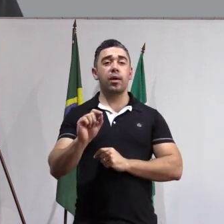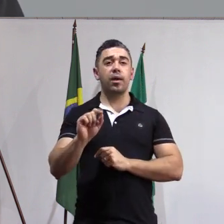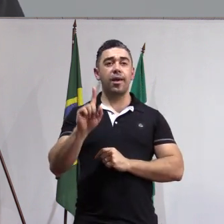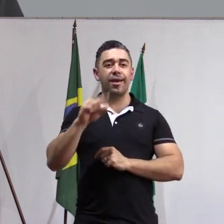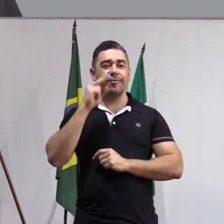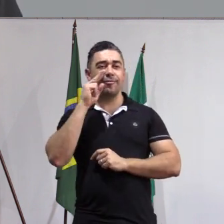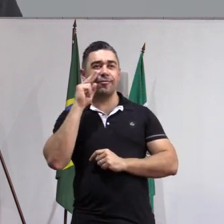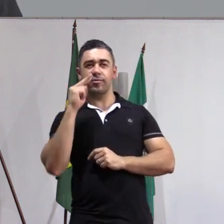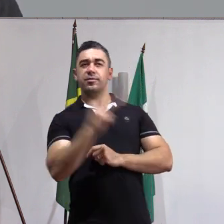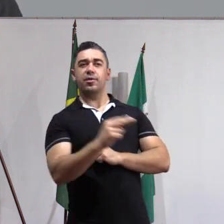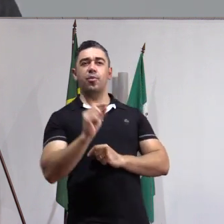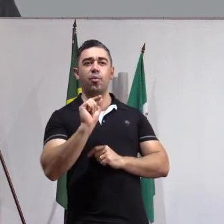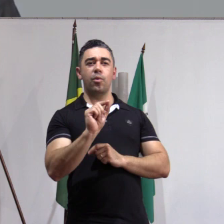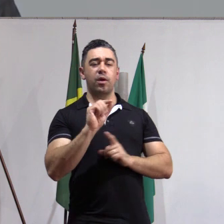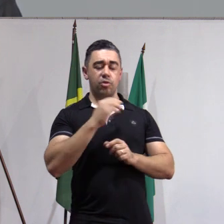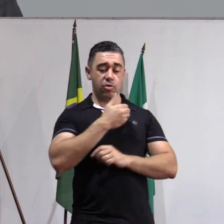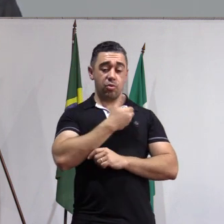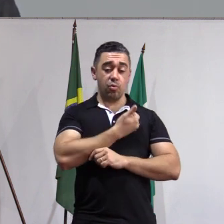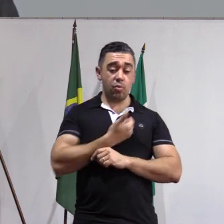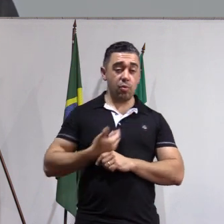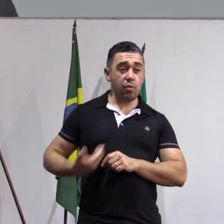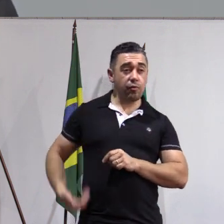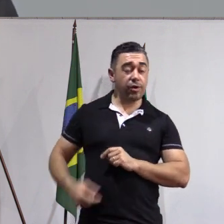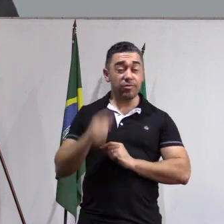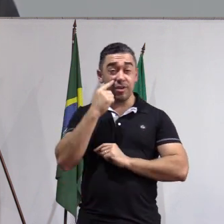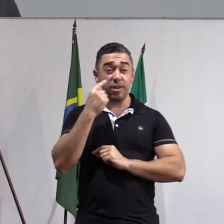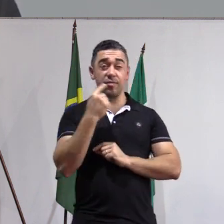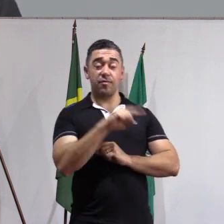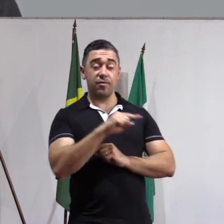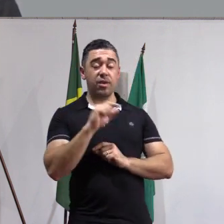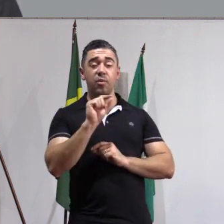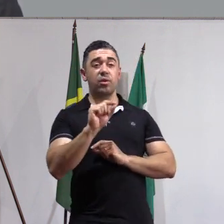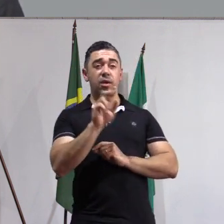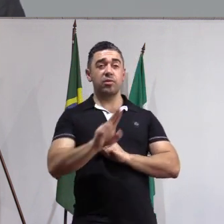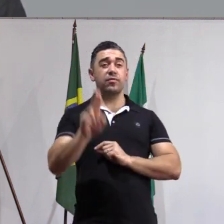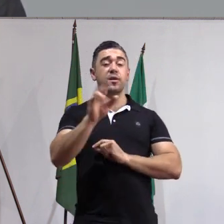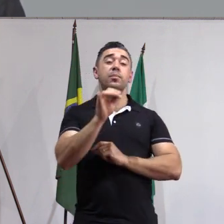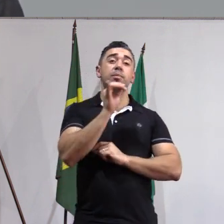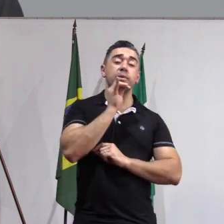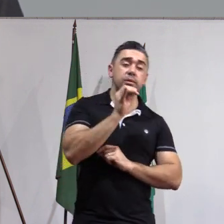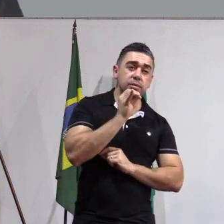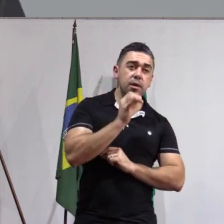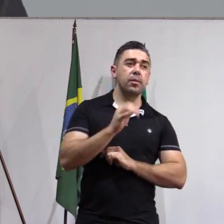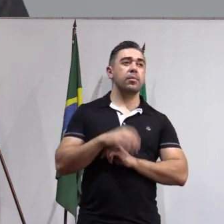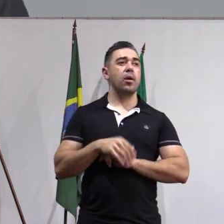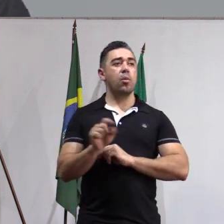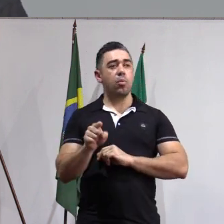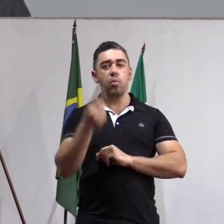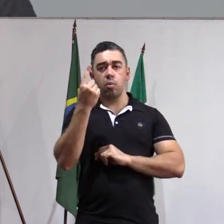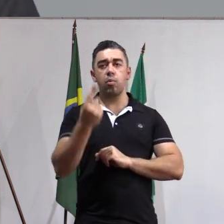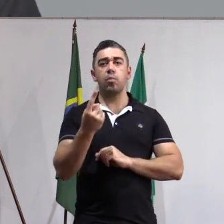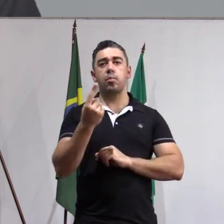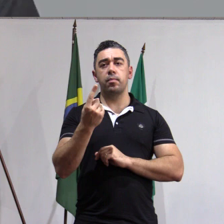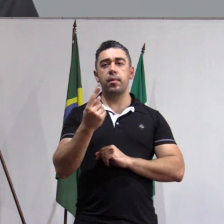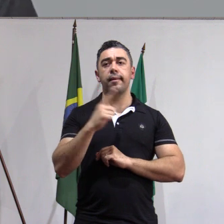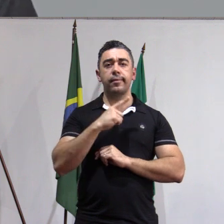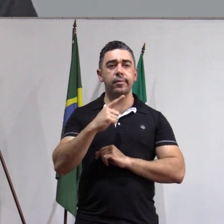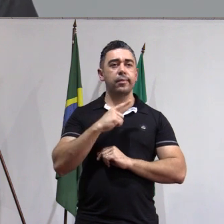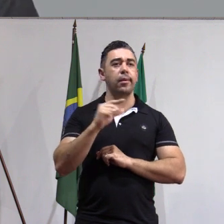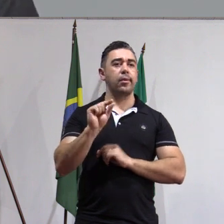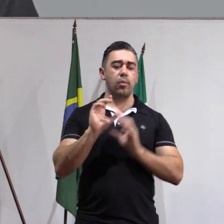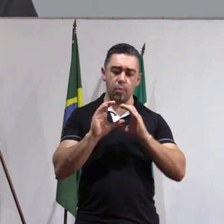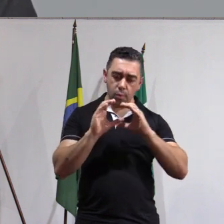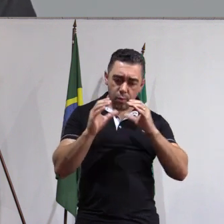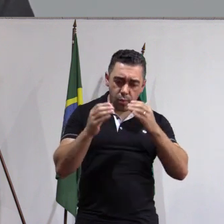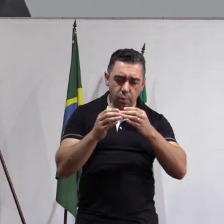que o governo tem em relação às universidades, quando ele coloca lá, por exemplo, uma das competências ao tal comitê gestor, que